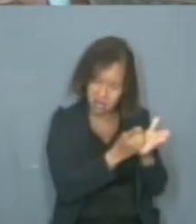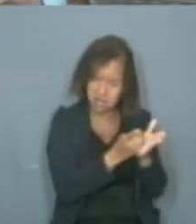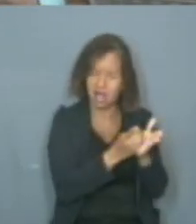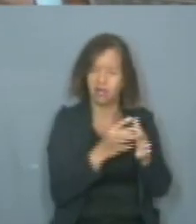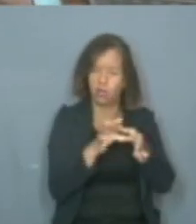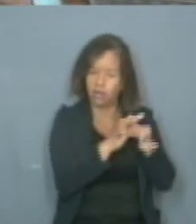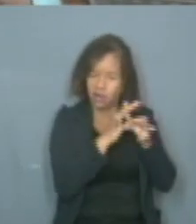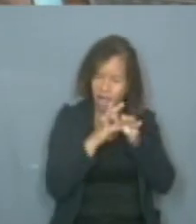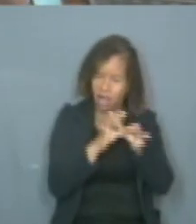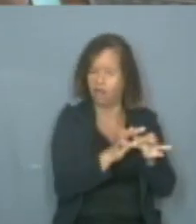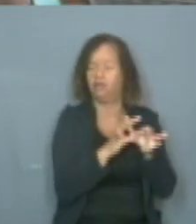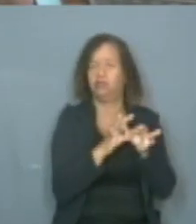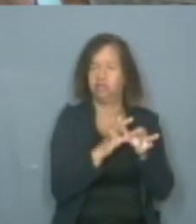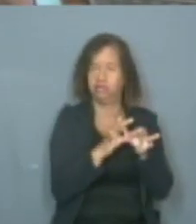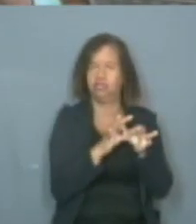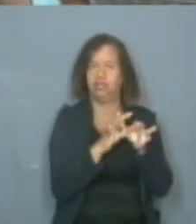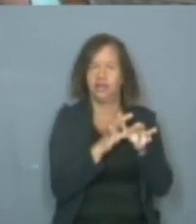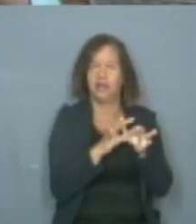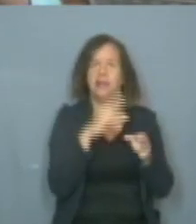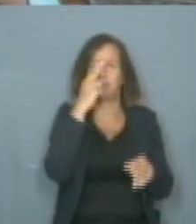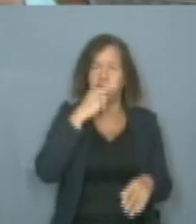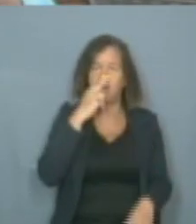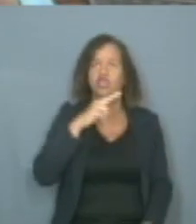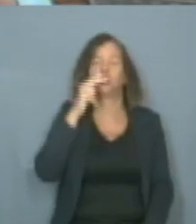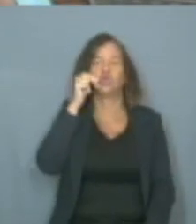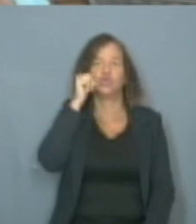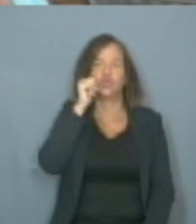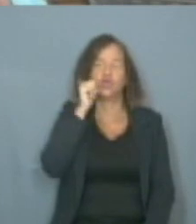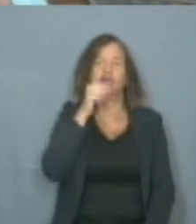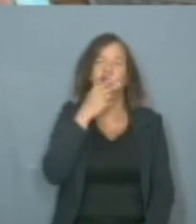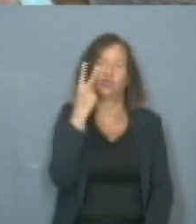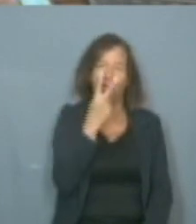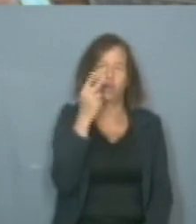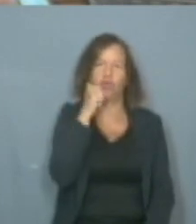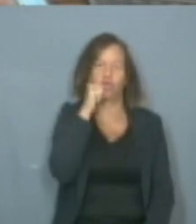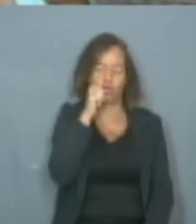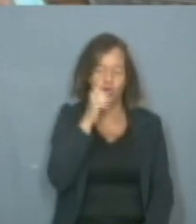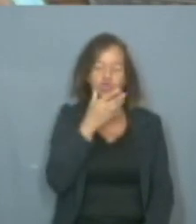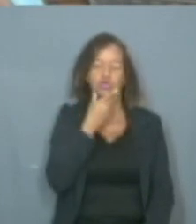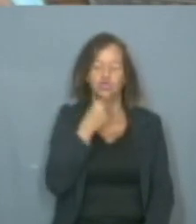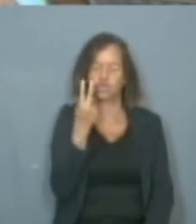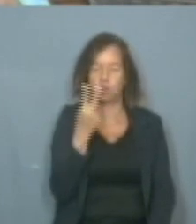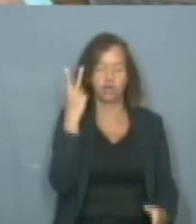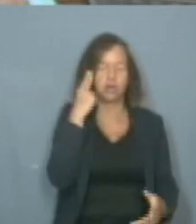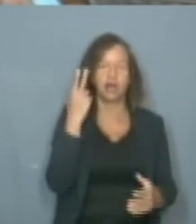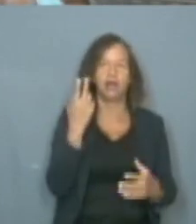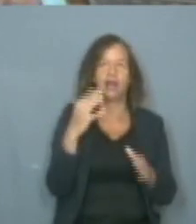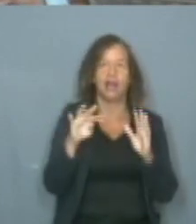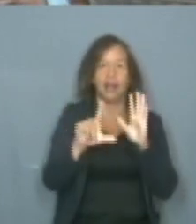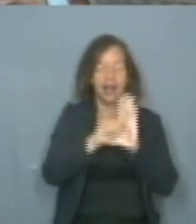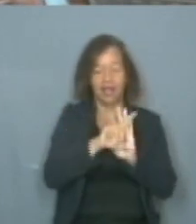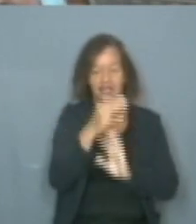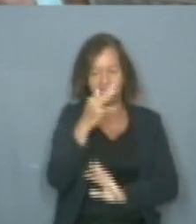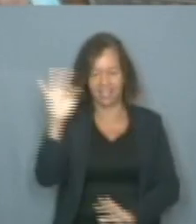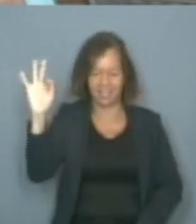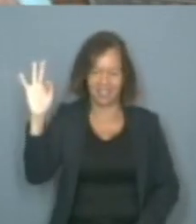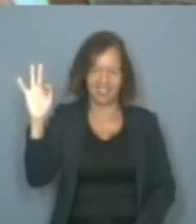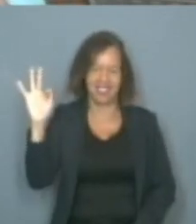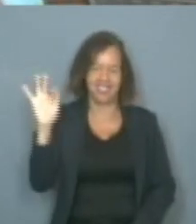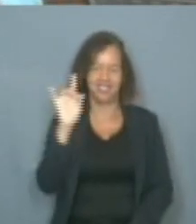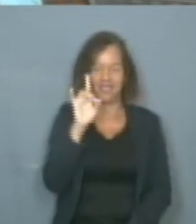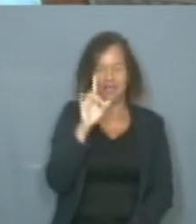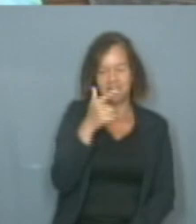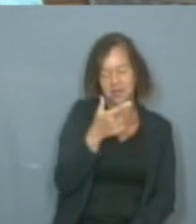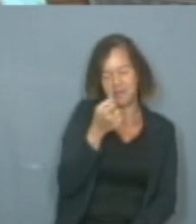da união estável entre pessoas do mesmo sexo como entidade familiar. Da mesma forma, a Lei Federal 12.224, de